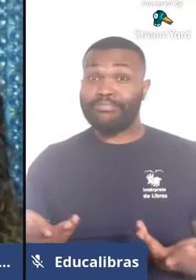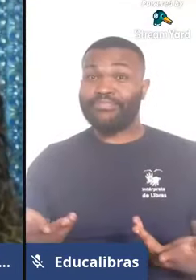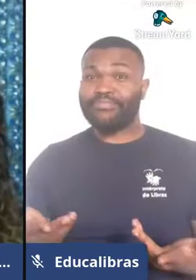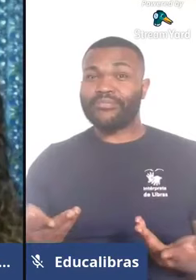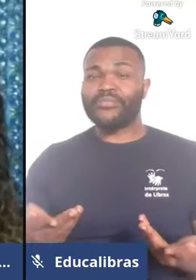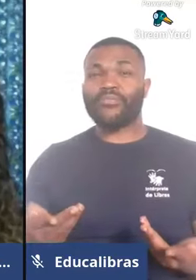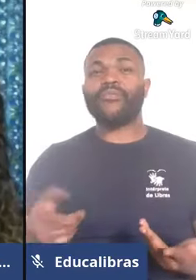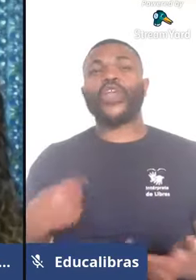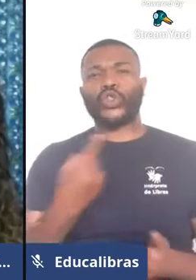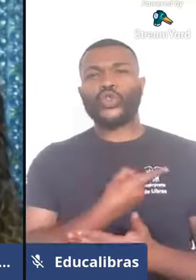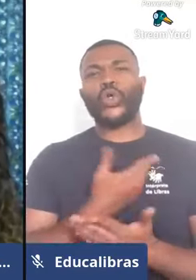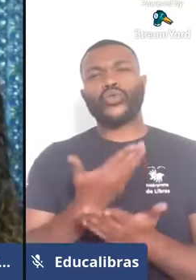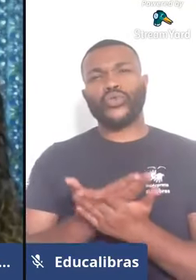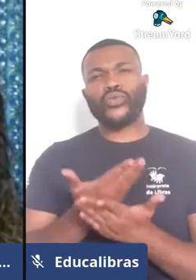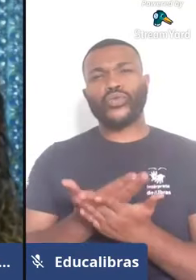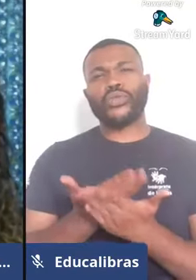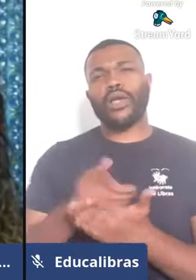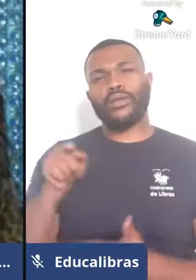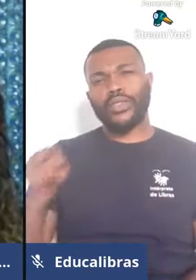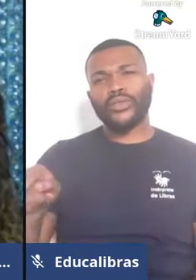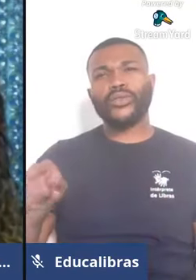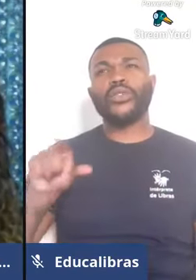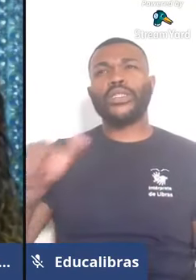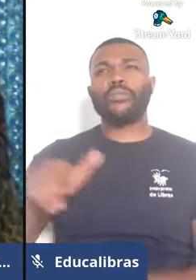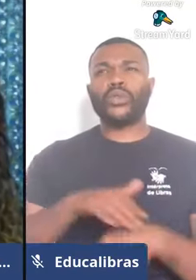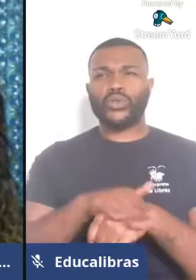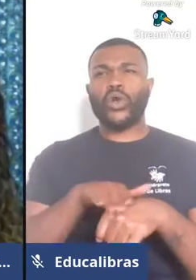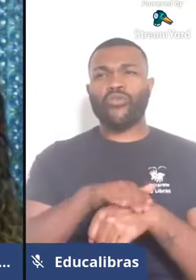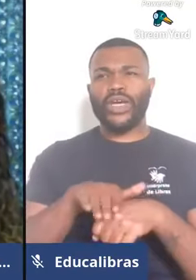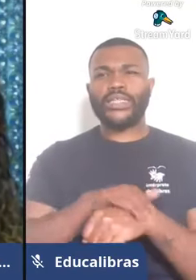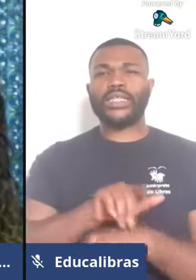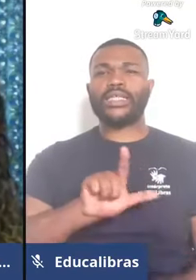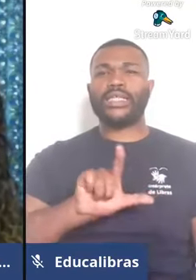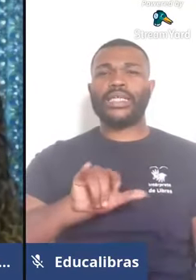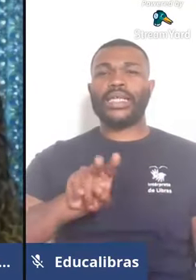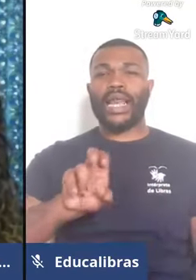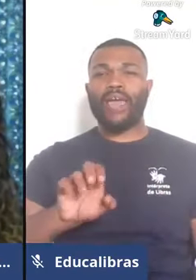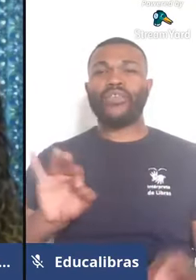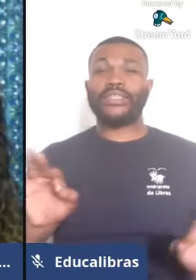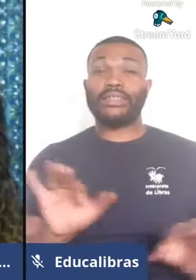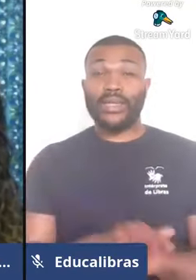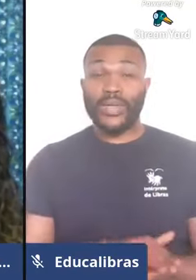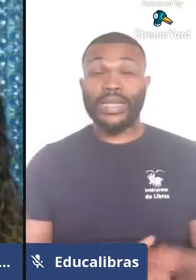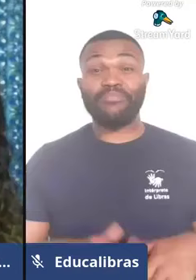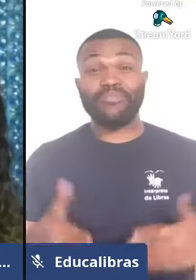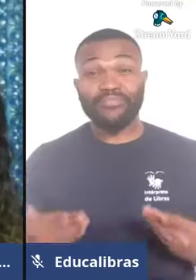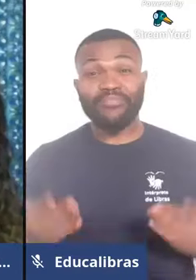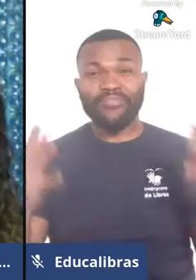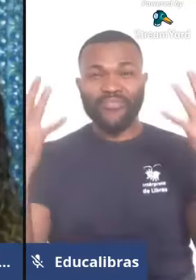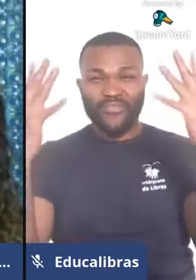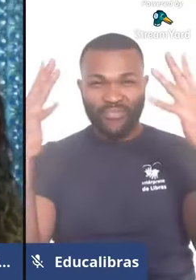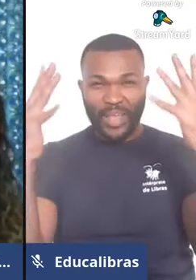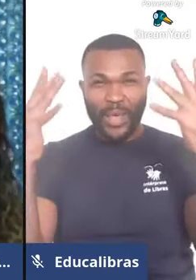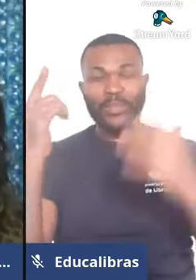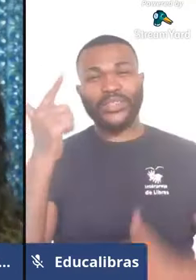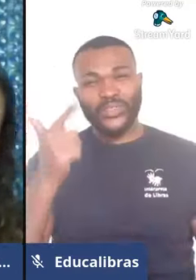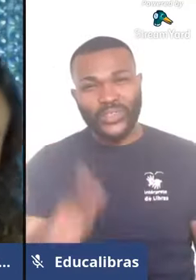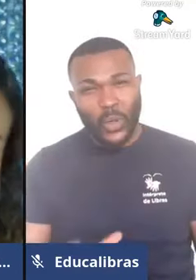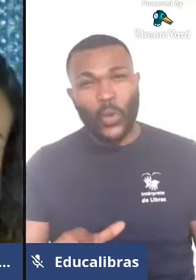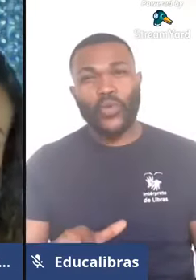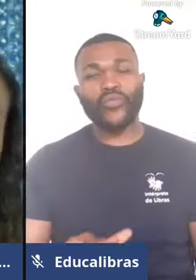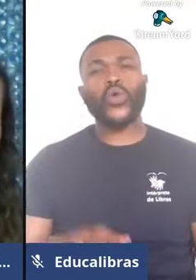Vamos estudar isso, depois a gente se fala terminando a live. Então, parabéns mais uma vez,